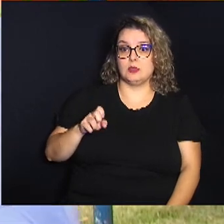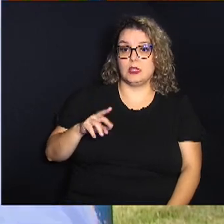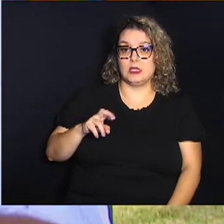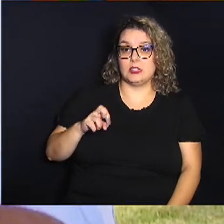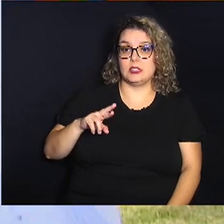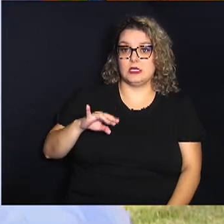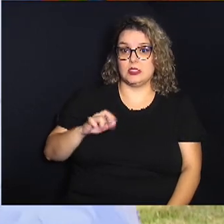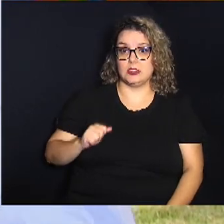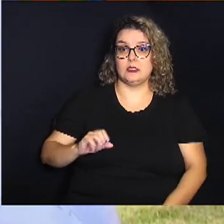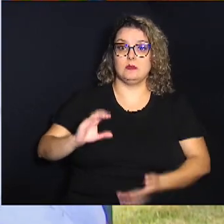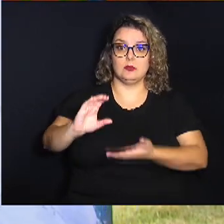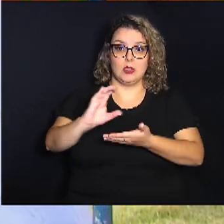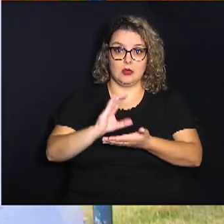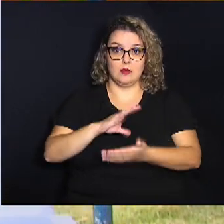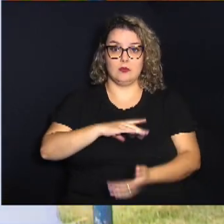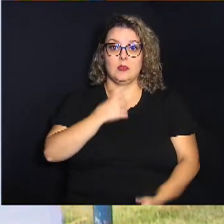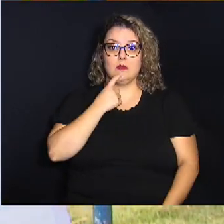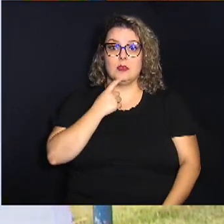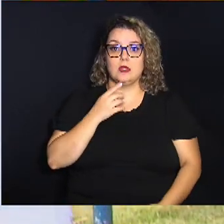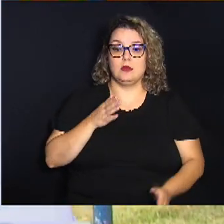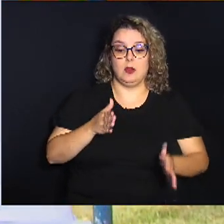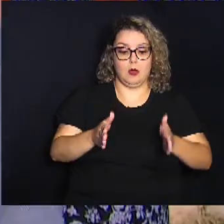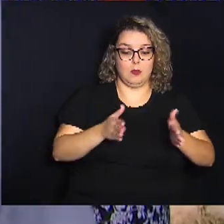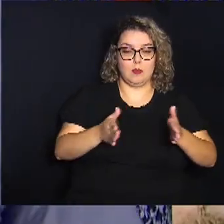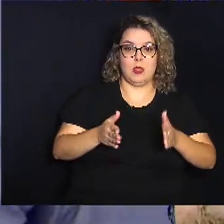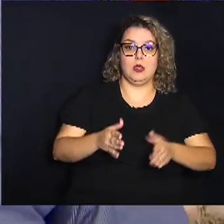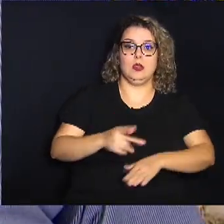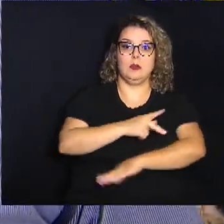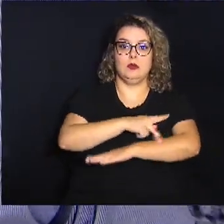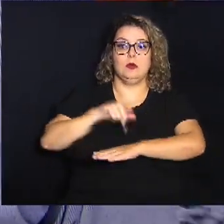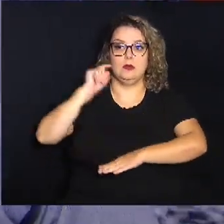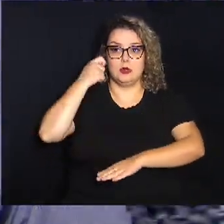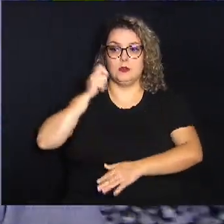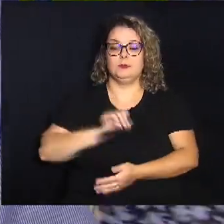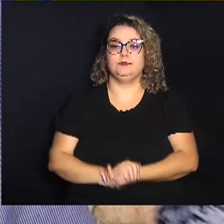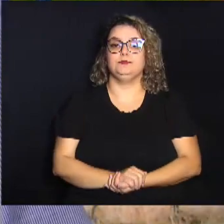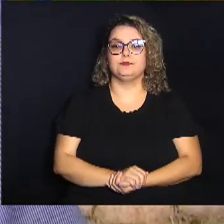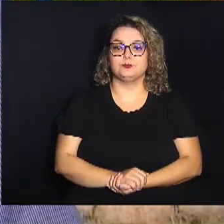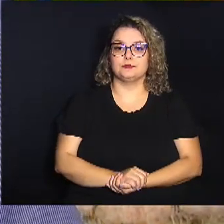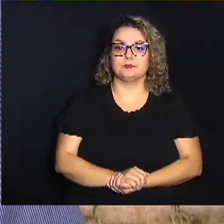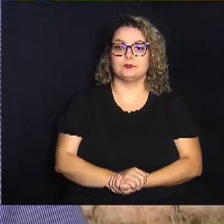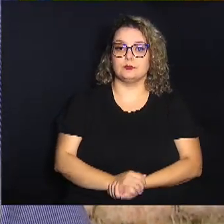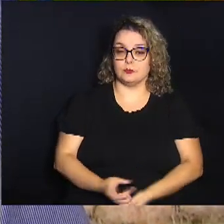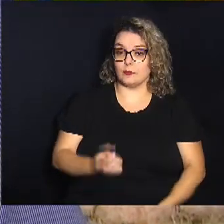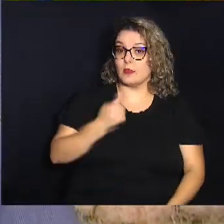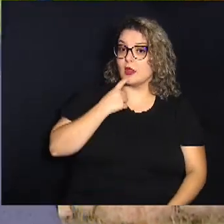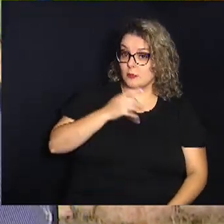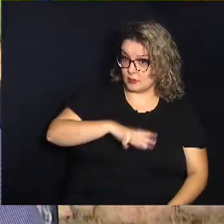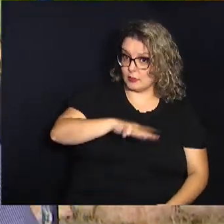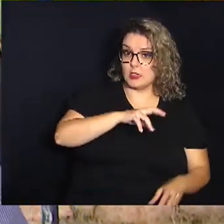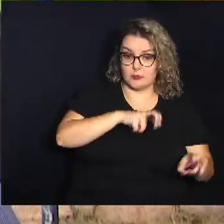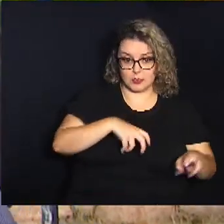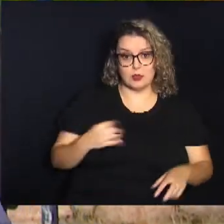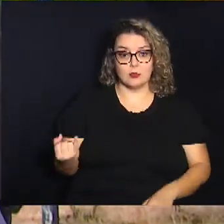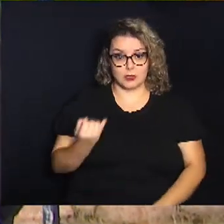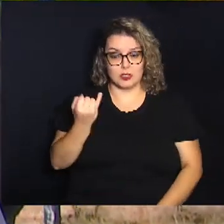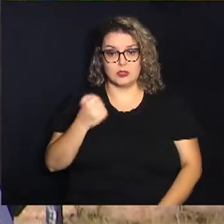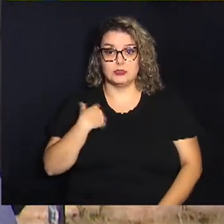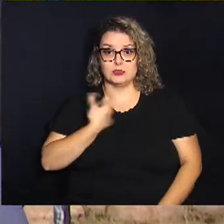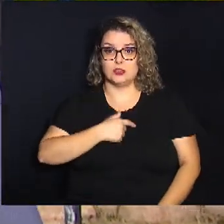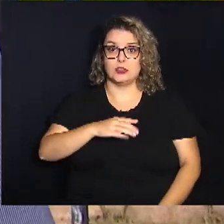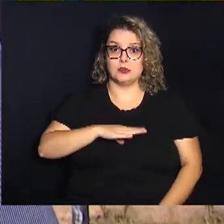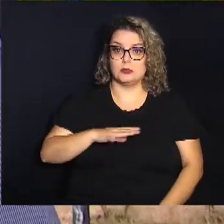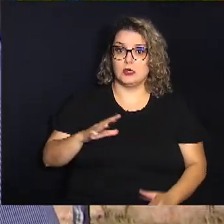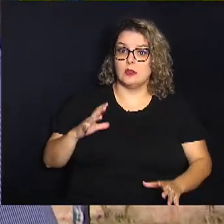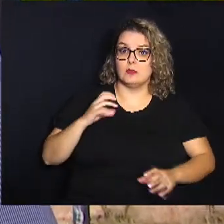prefeito destinar para pelo menos um trecho ficar concluído. Campinas tem uma área rural importante também. Nosso município tem uma